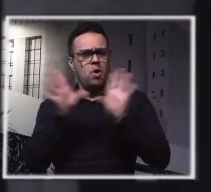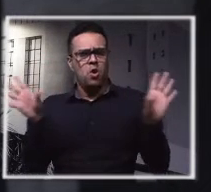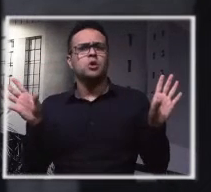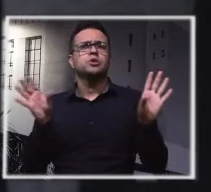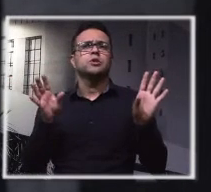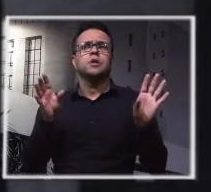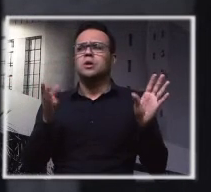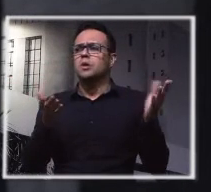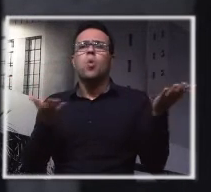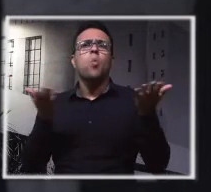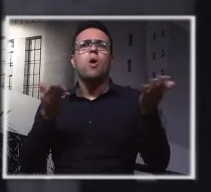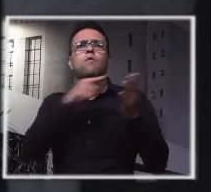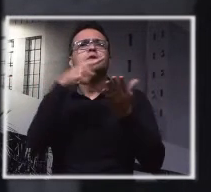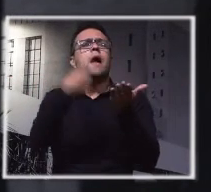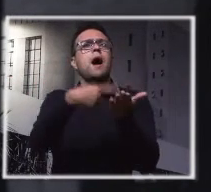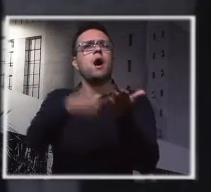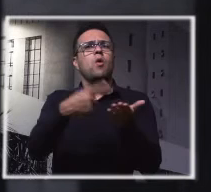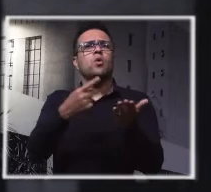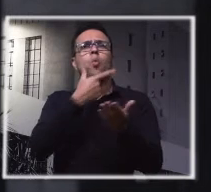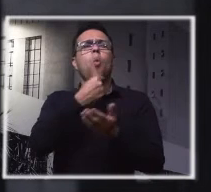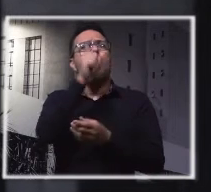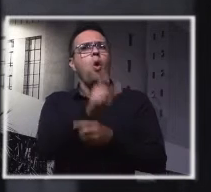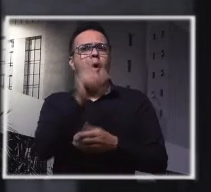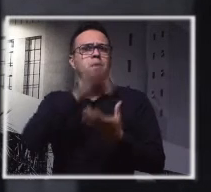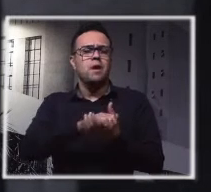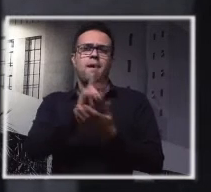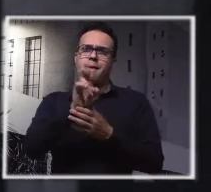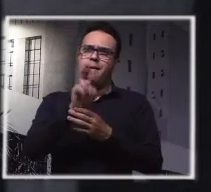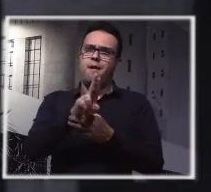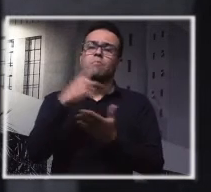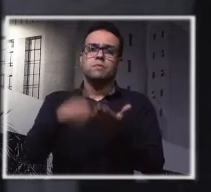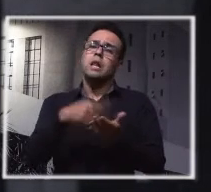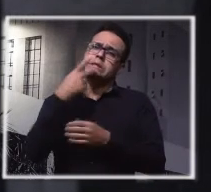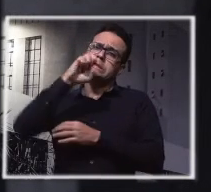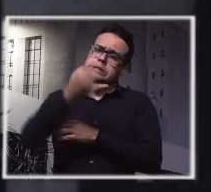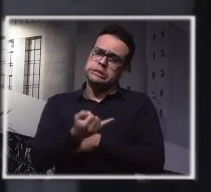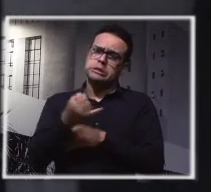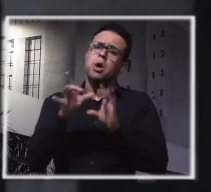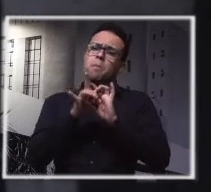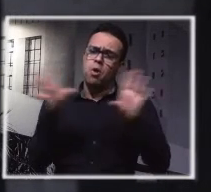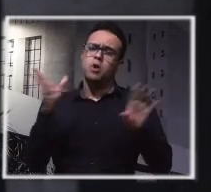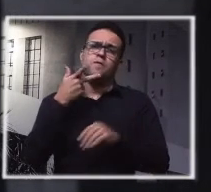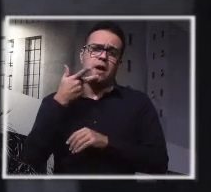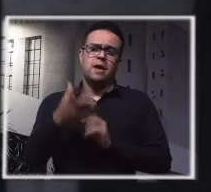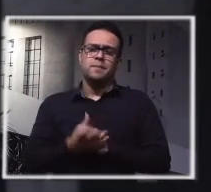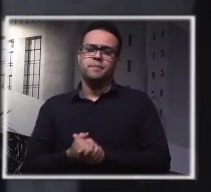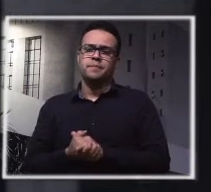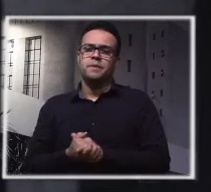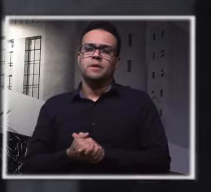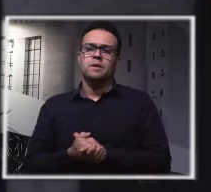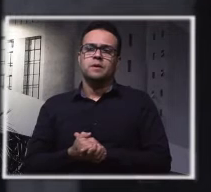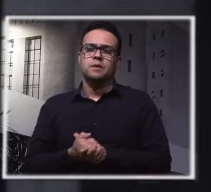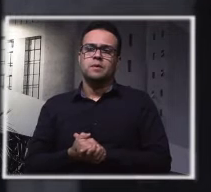para a juíza qual foi o acordo que você fez com o réu? E ela falou, sim, eu posso falar. Então ela